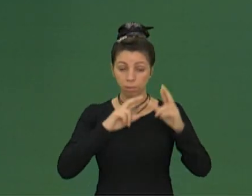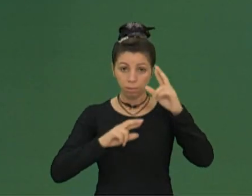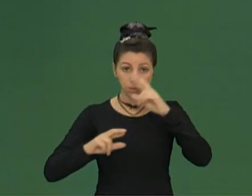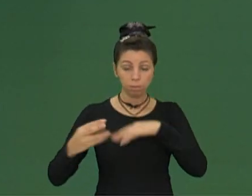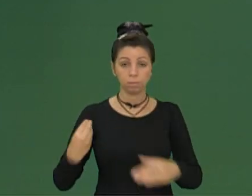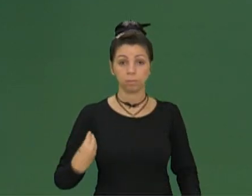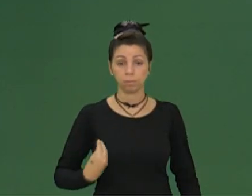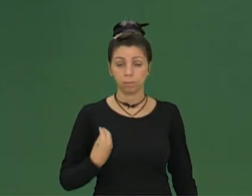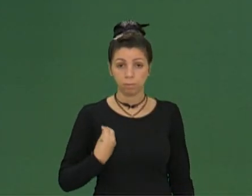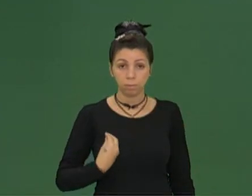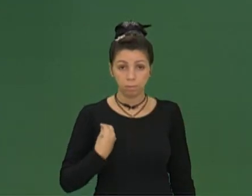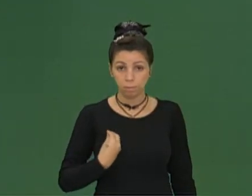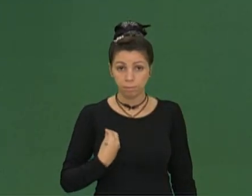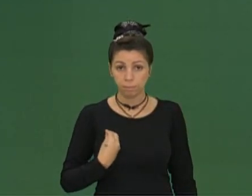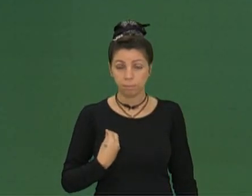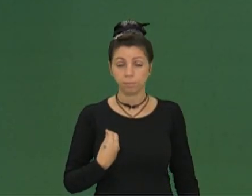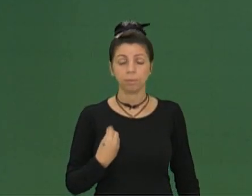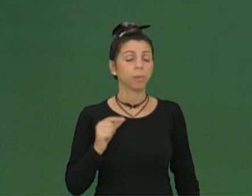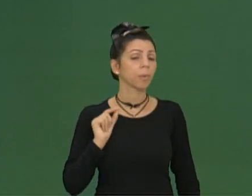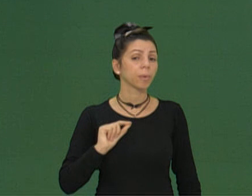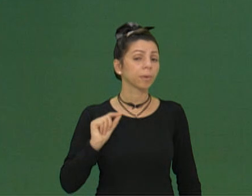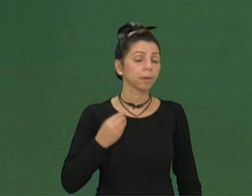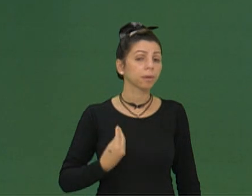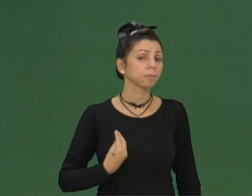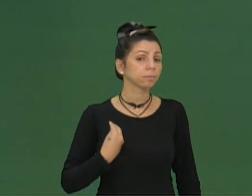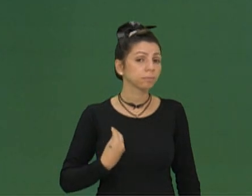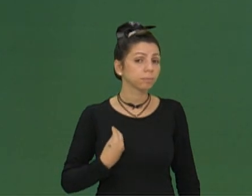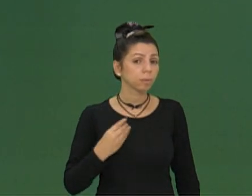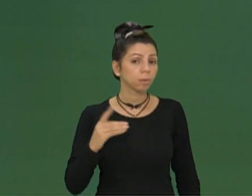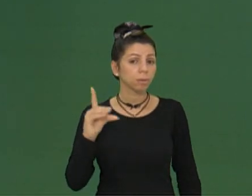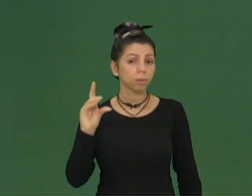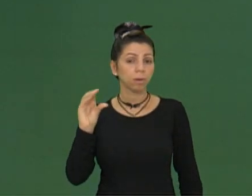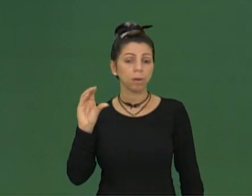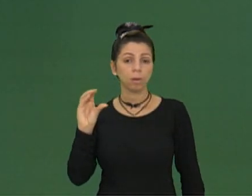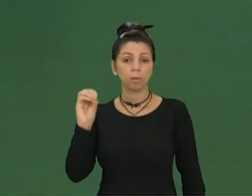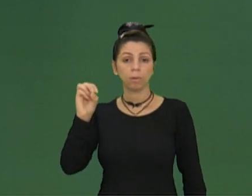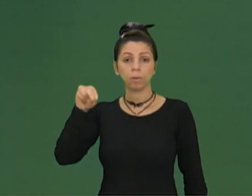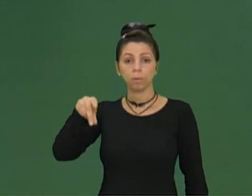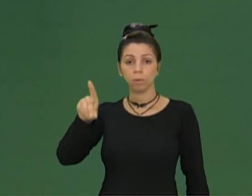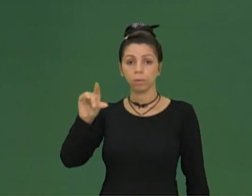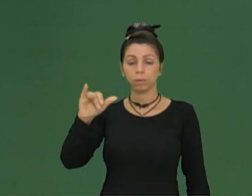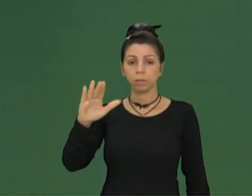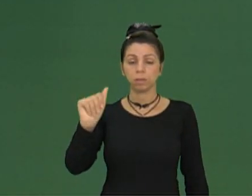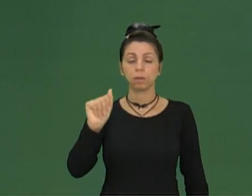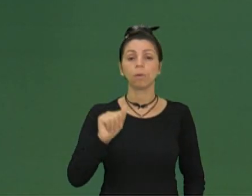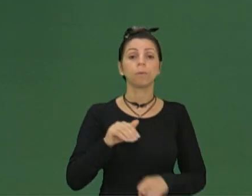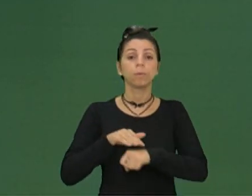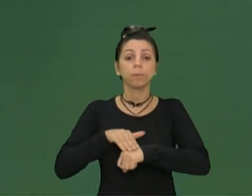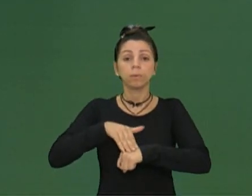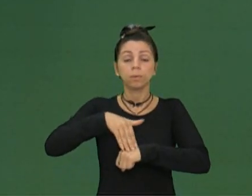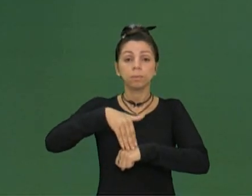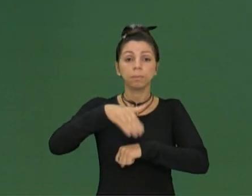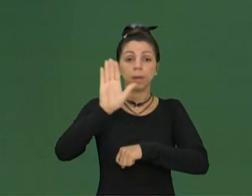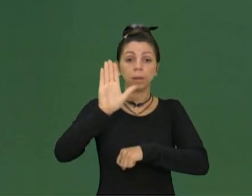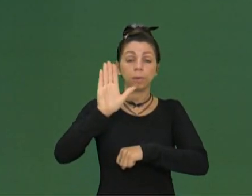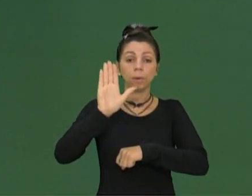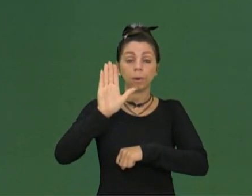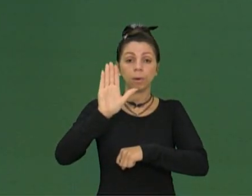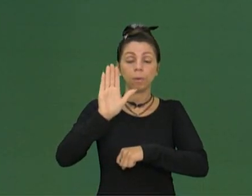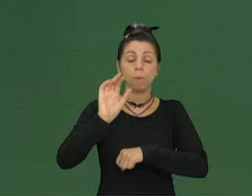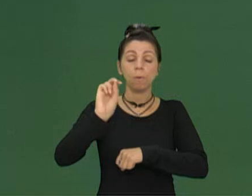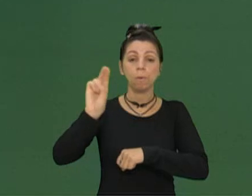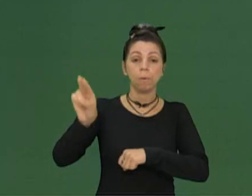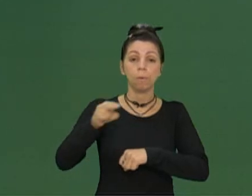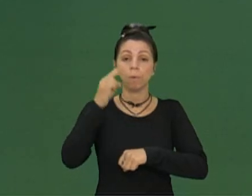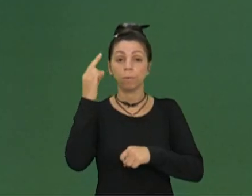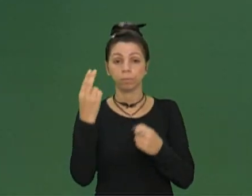de existência. O que é a condição de existência? O meu resultado tem que ser maior ou igual a zero. E de quem